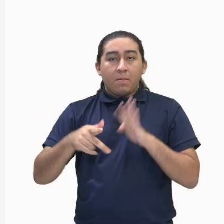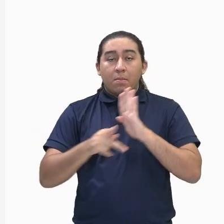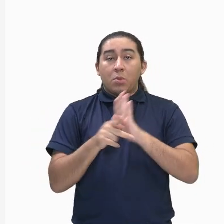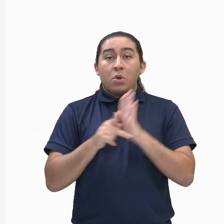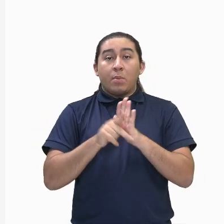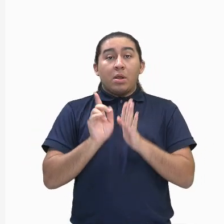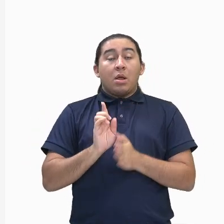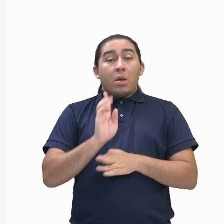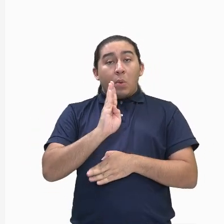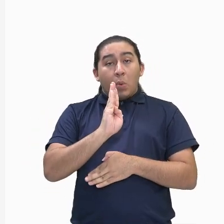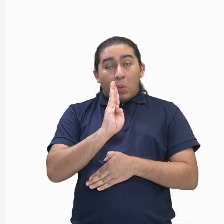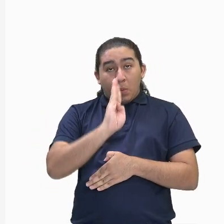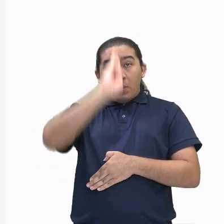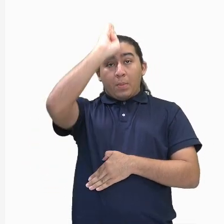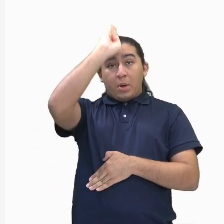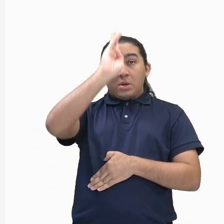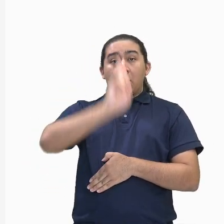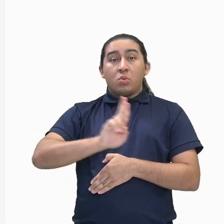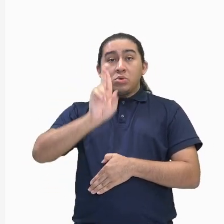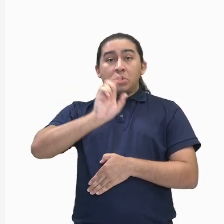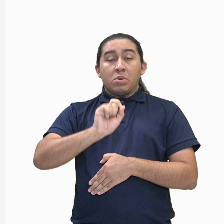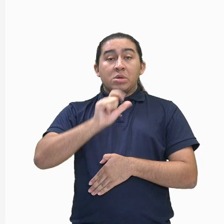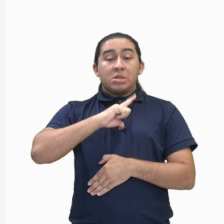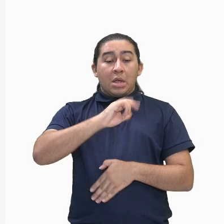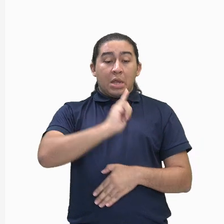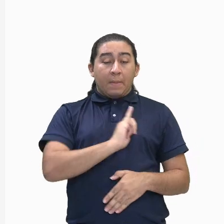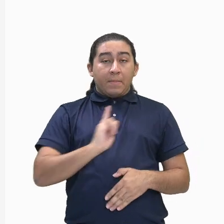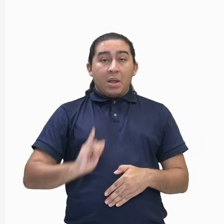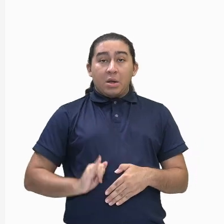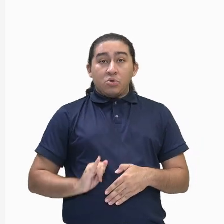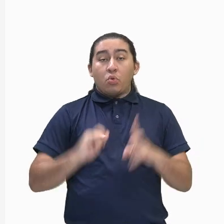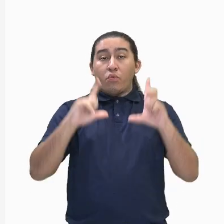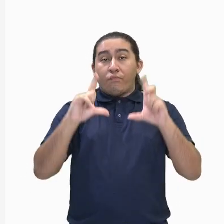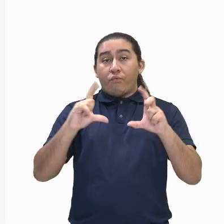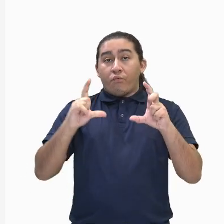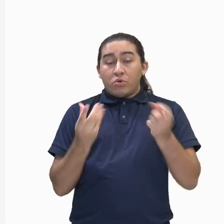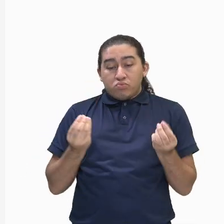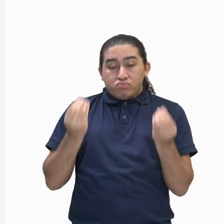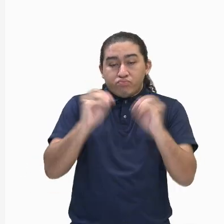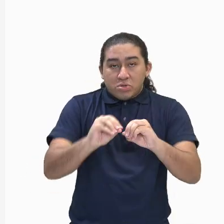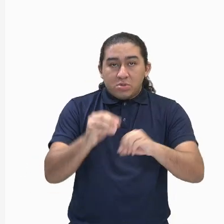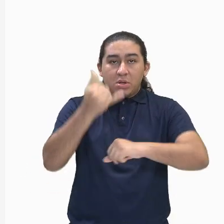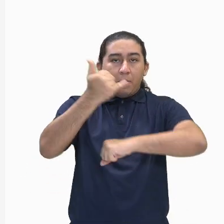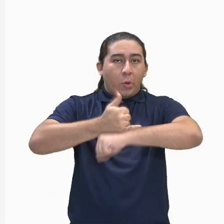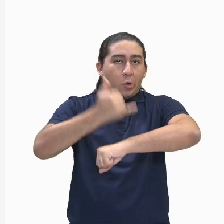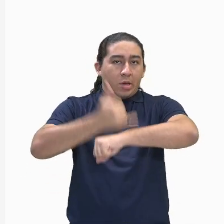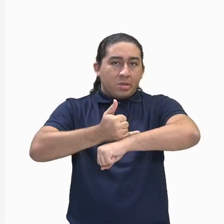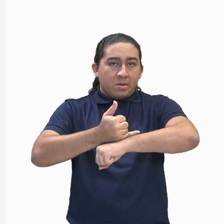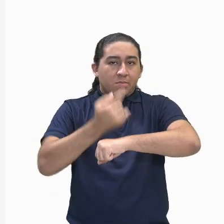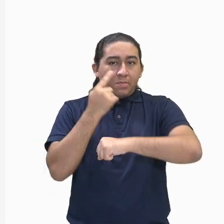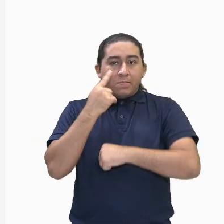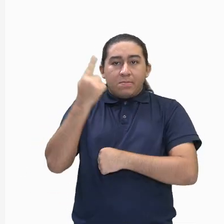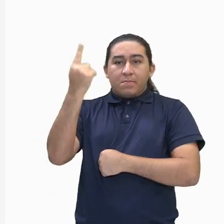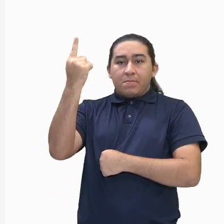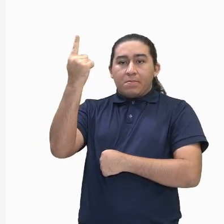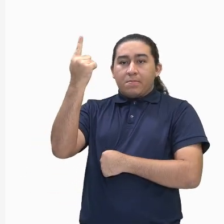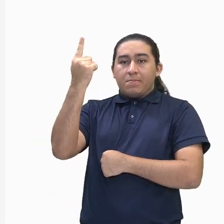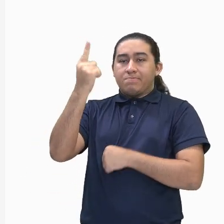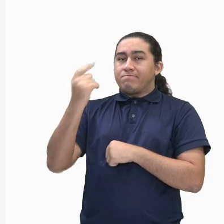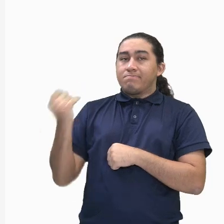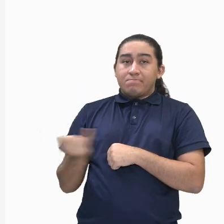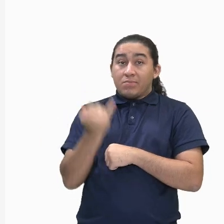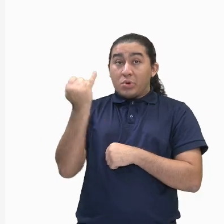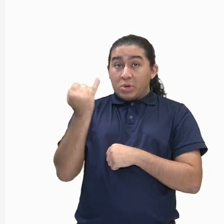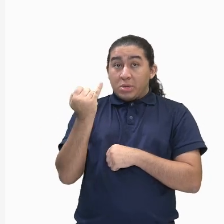com efígies de imperadores. Então você percebe a questão da importância da imagem